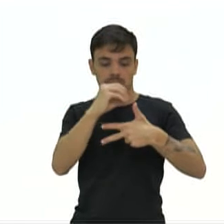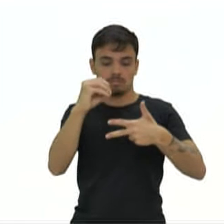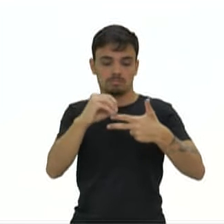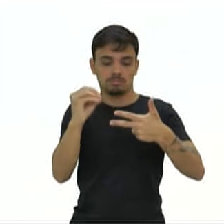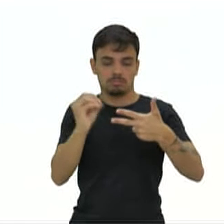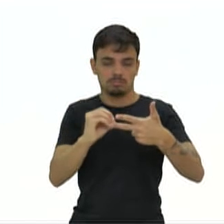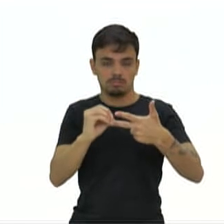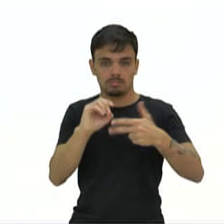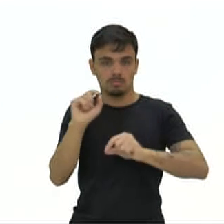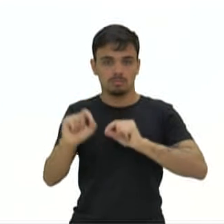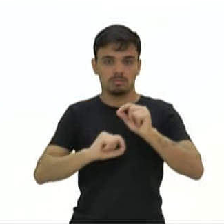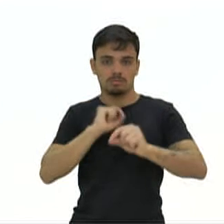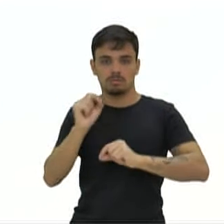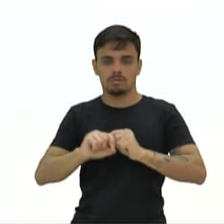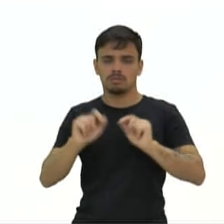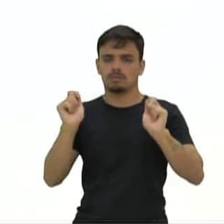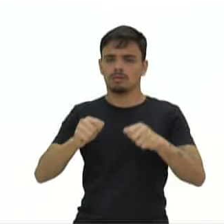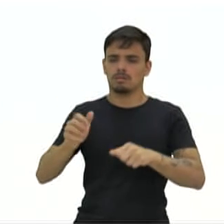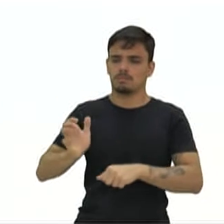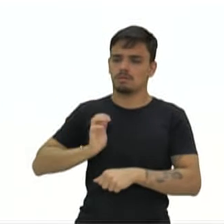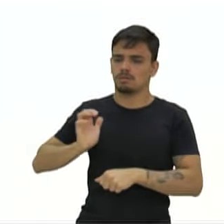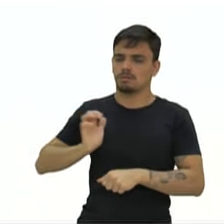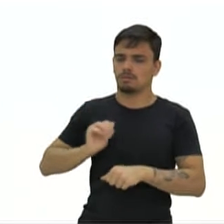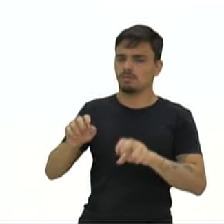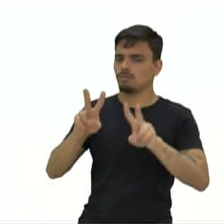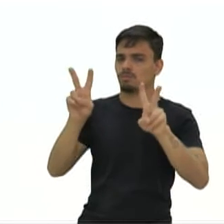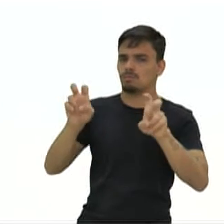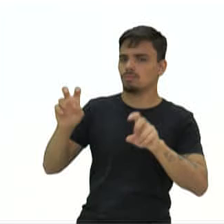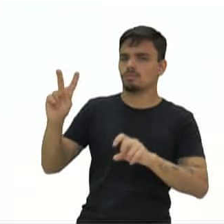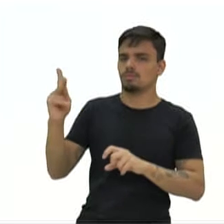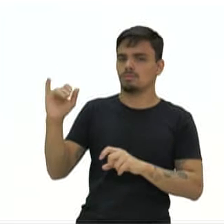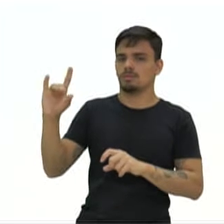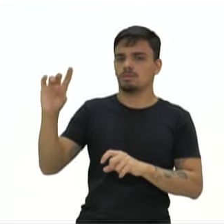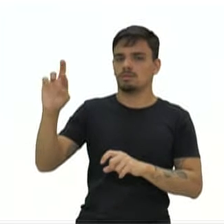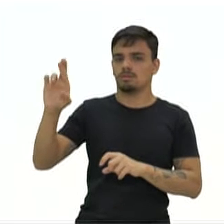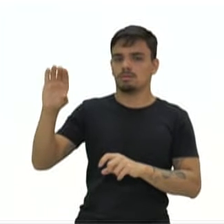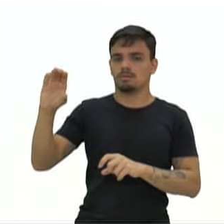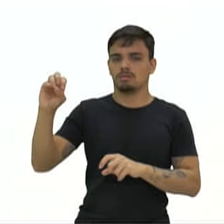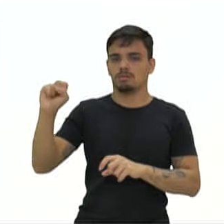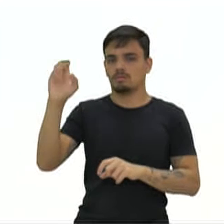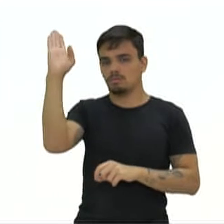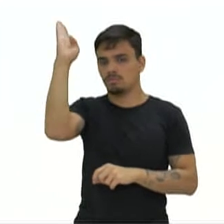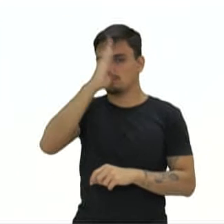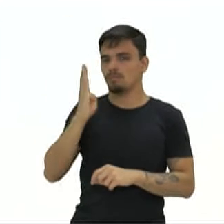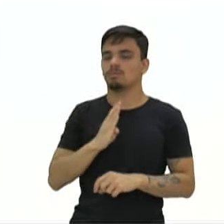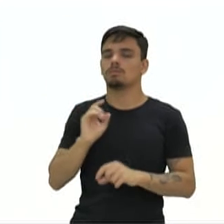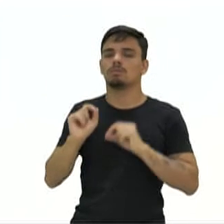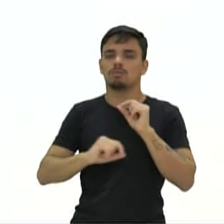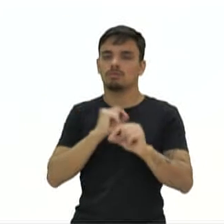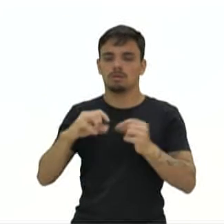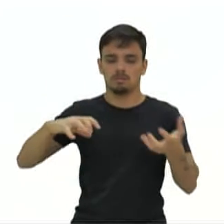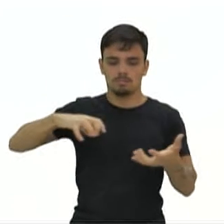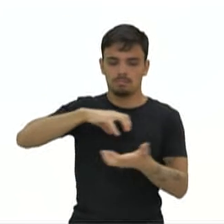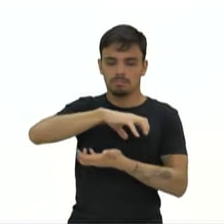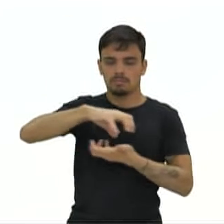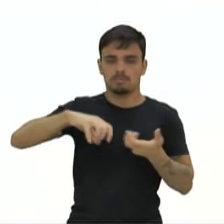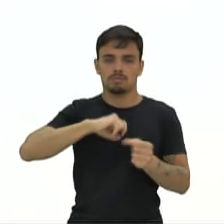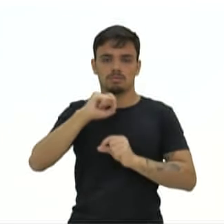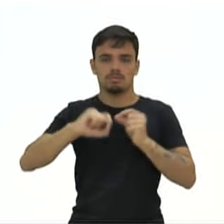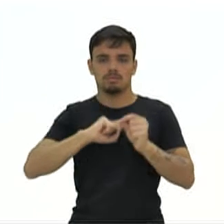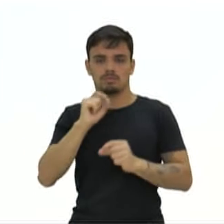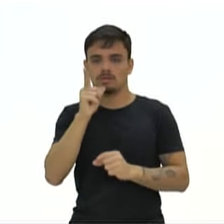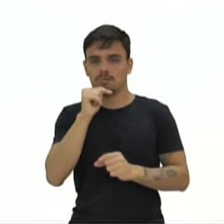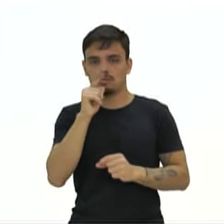só. Considerando a riqueza dos recursos hídricos brasileiros, uma grave crise de